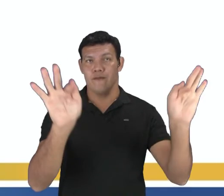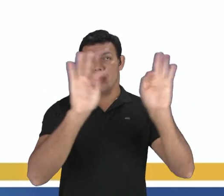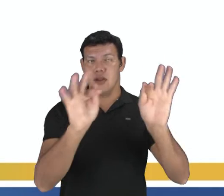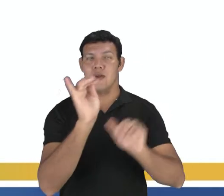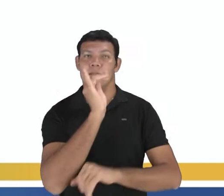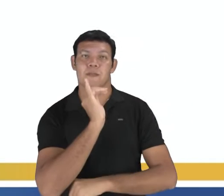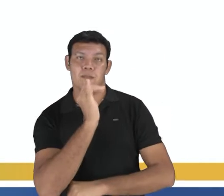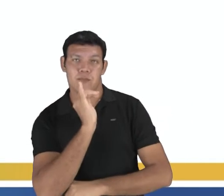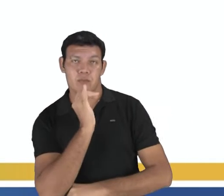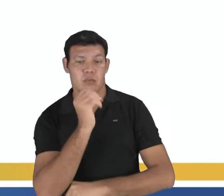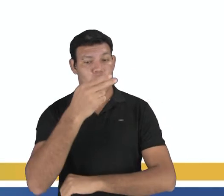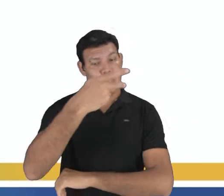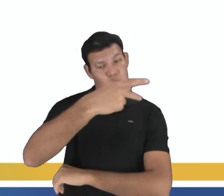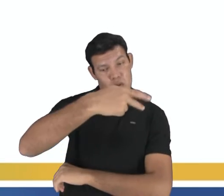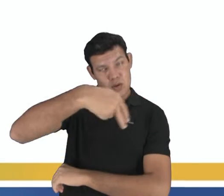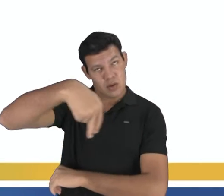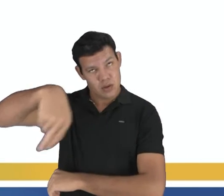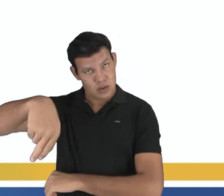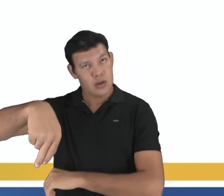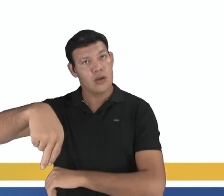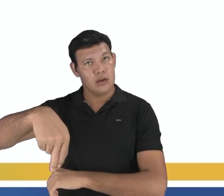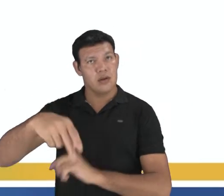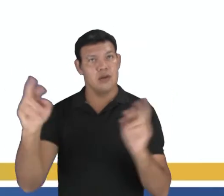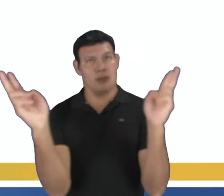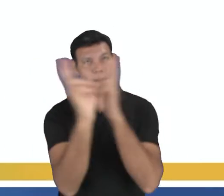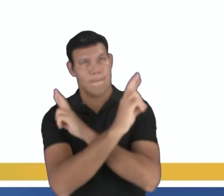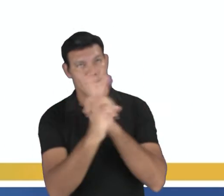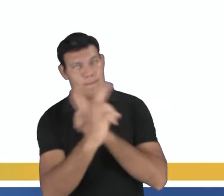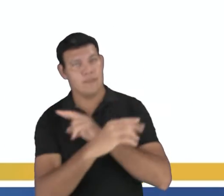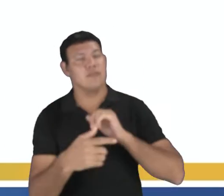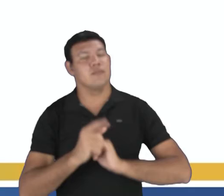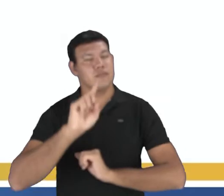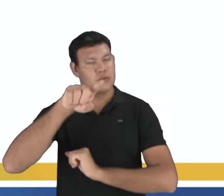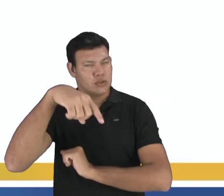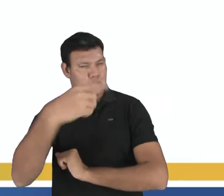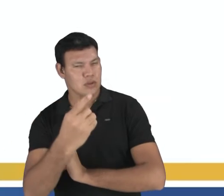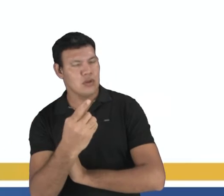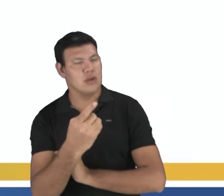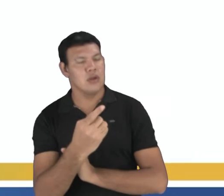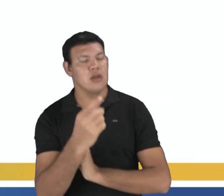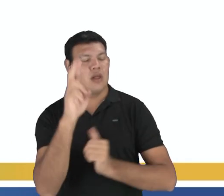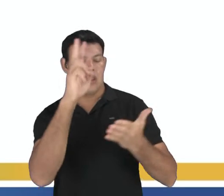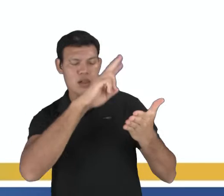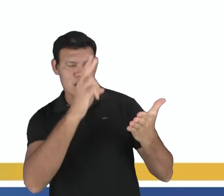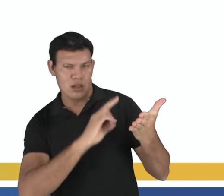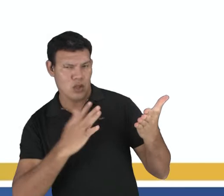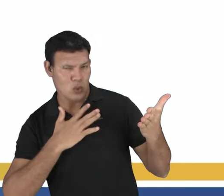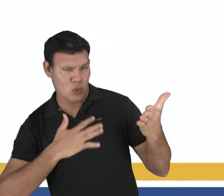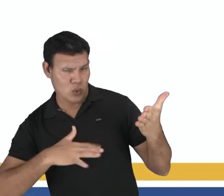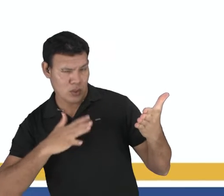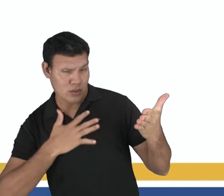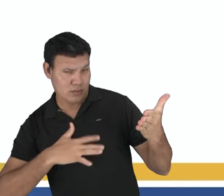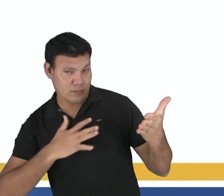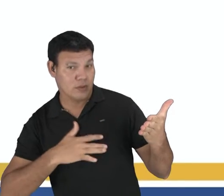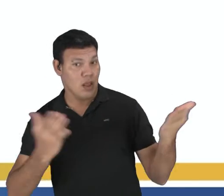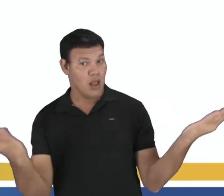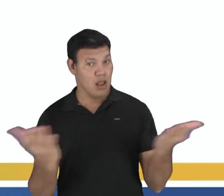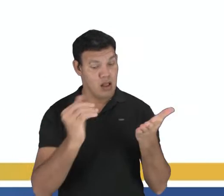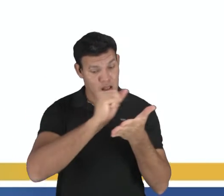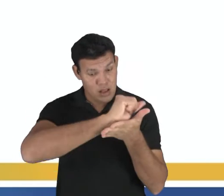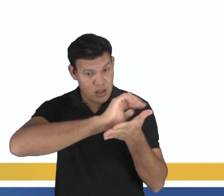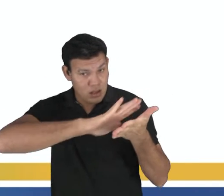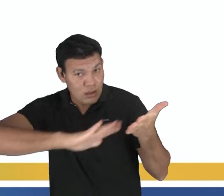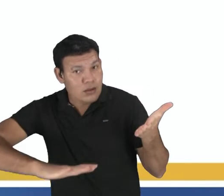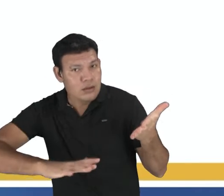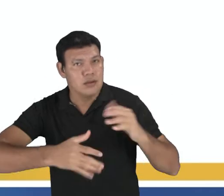certo depois vem uma pausa deem uma lida que agora nós vamos para o